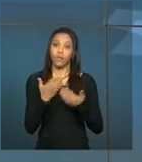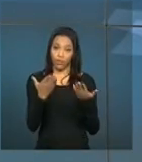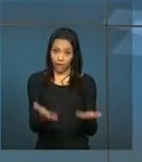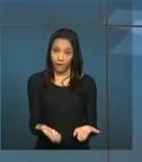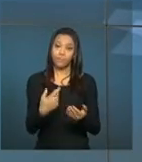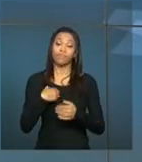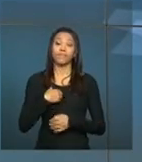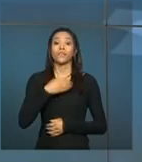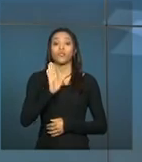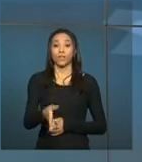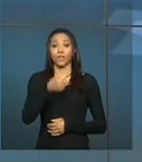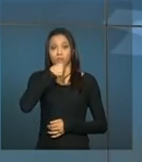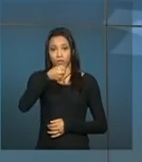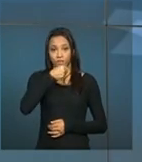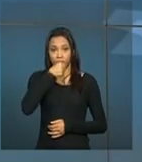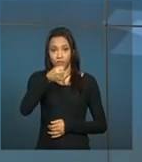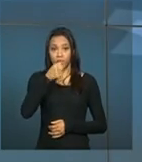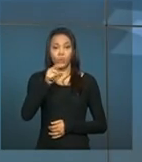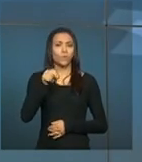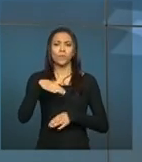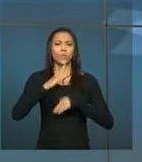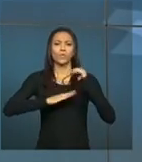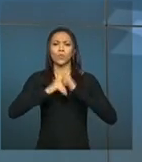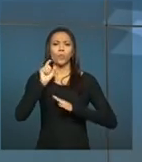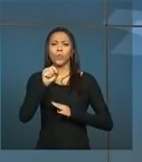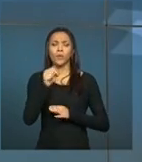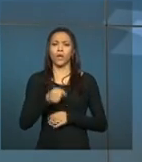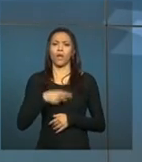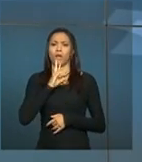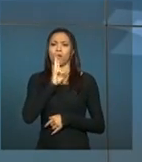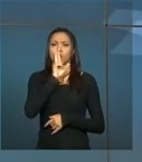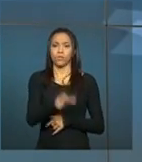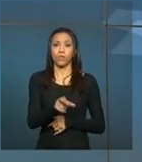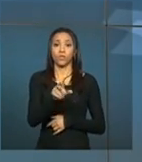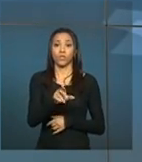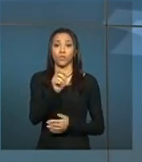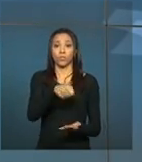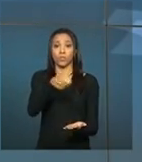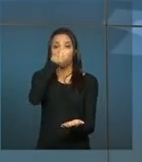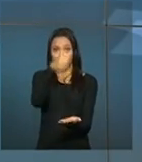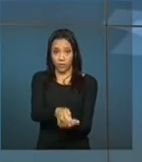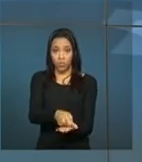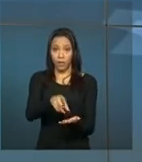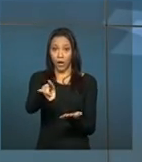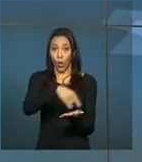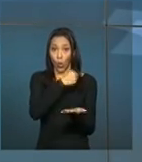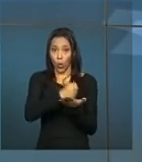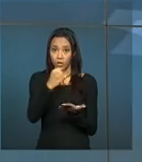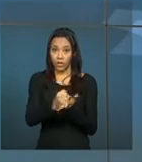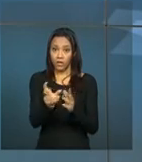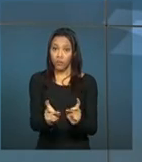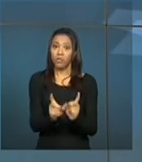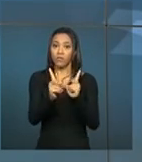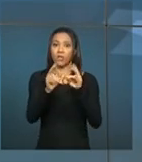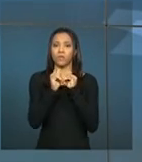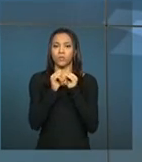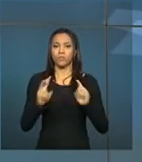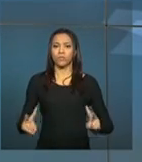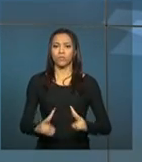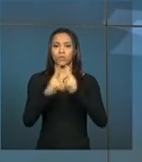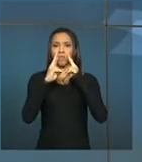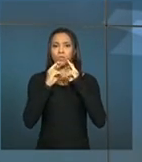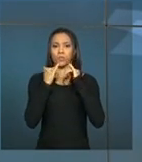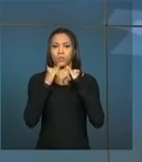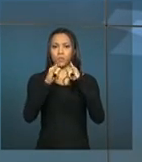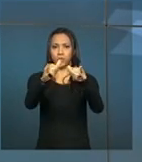Essa foi a entrevista coletiva sobre os resultados do leilão para a contratação de linhas de transmissão de energia elétrica,